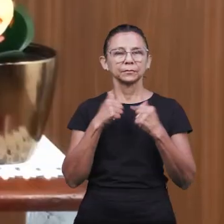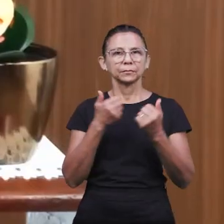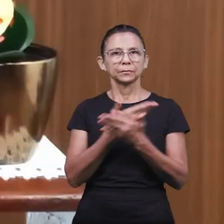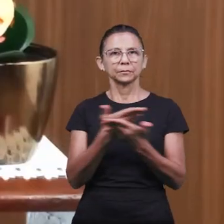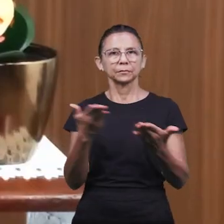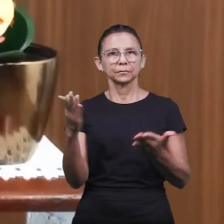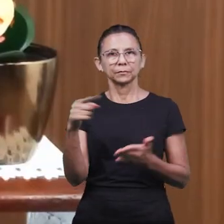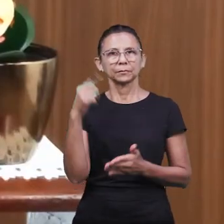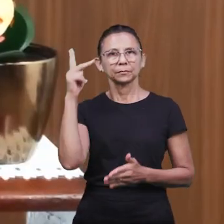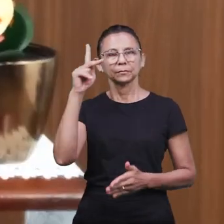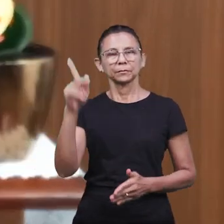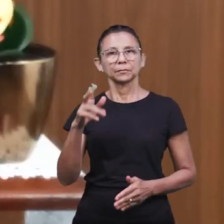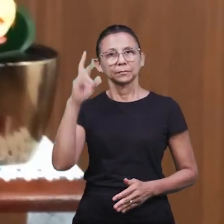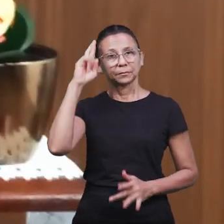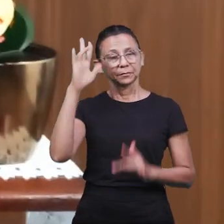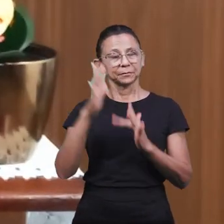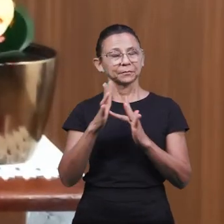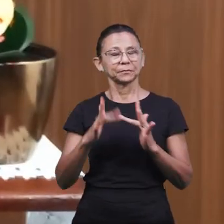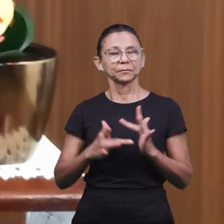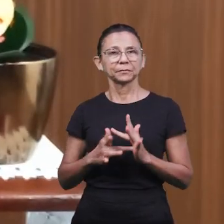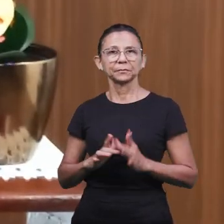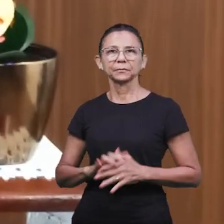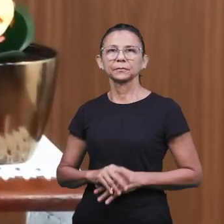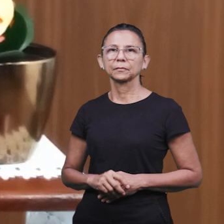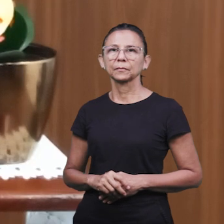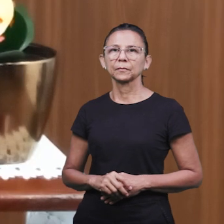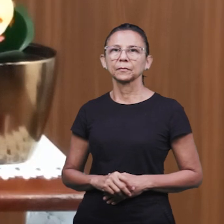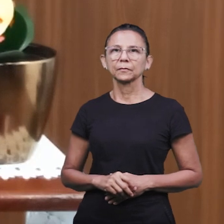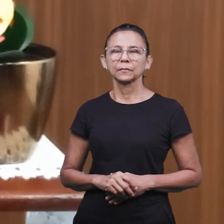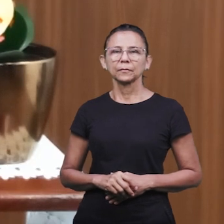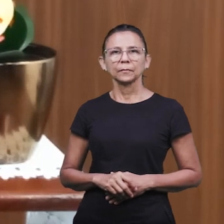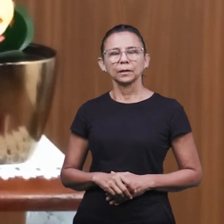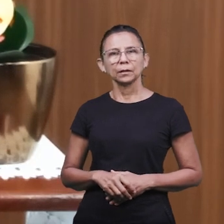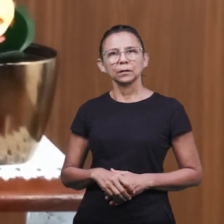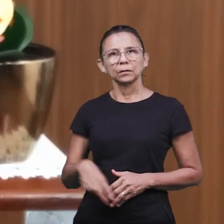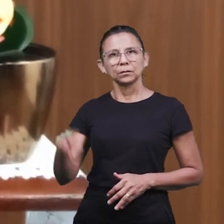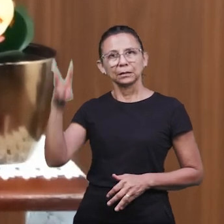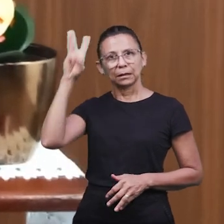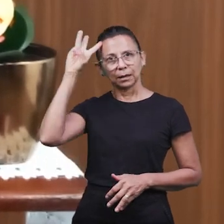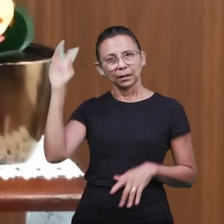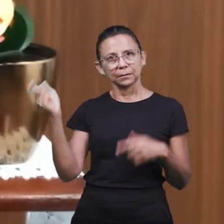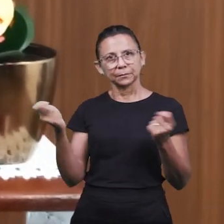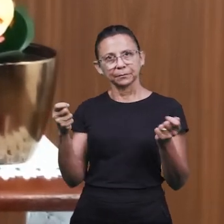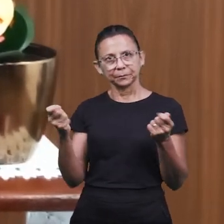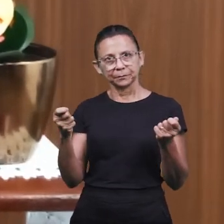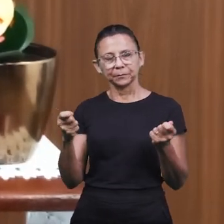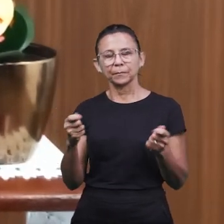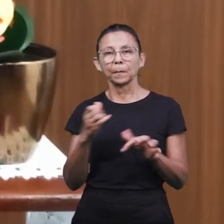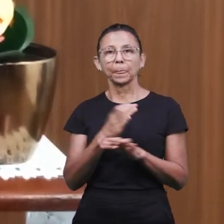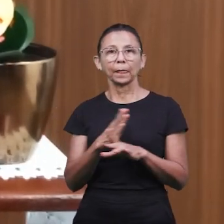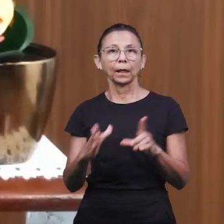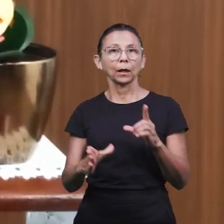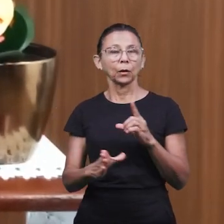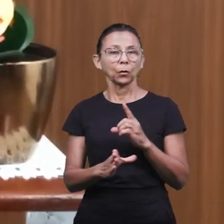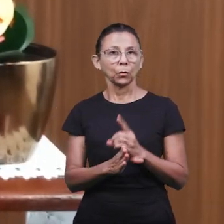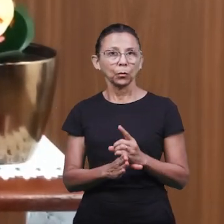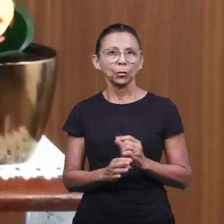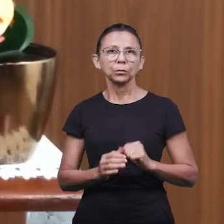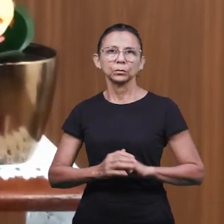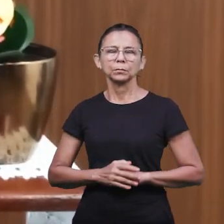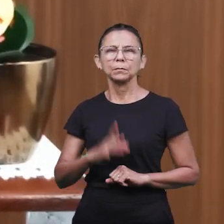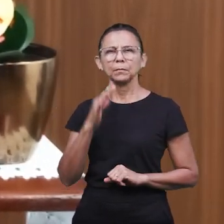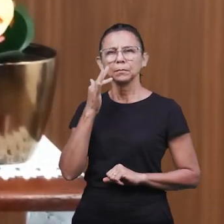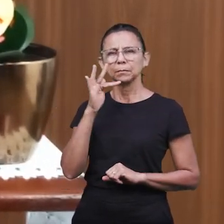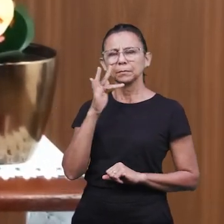Nós queremos saudar a todos com a paz do Senhor Jesus. Como toda terça-feira, nosso culto é reservado para trazer